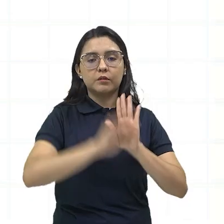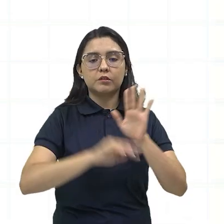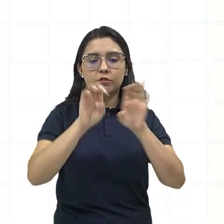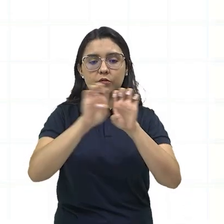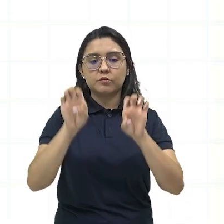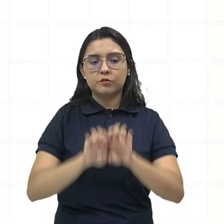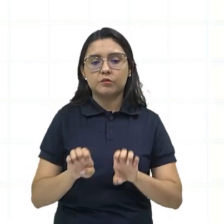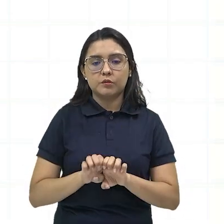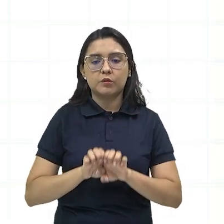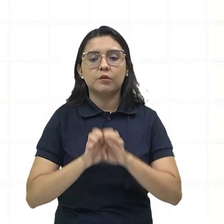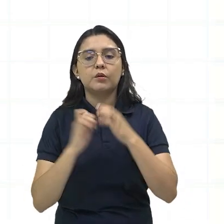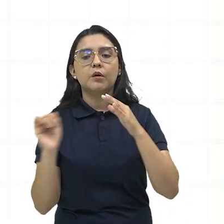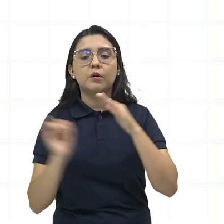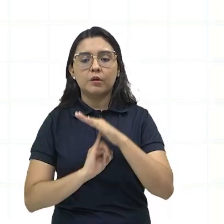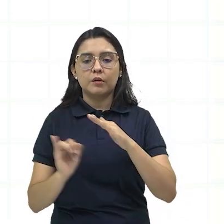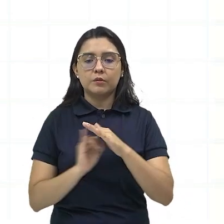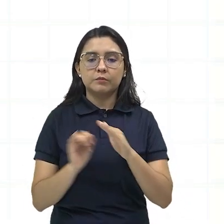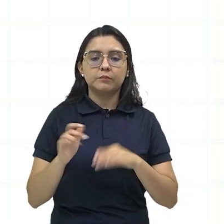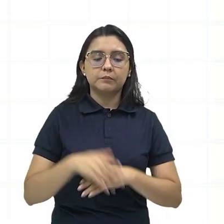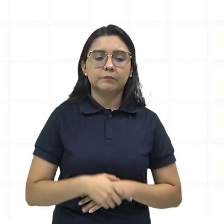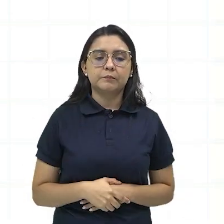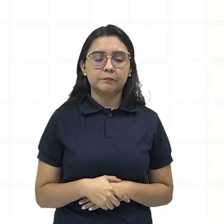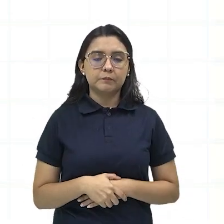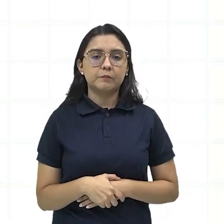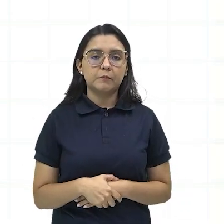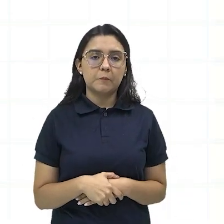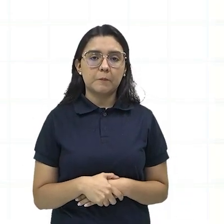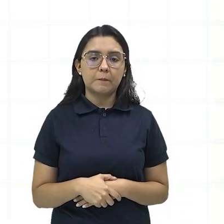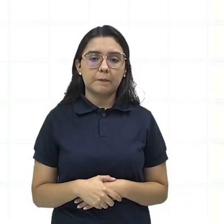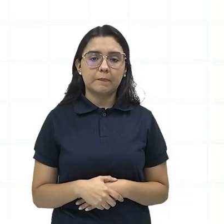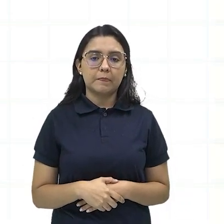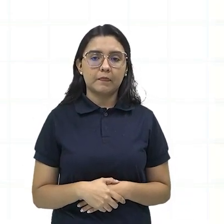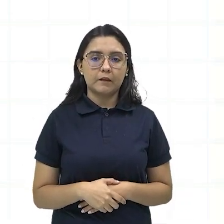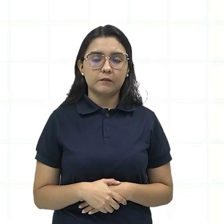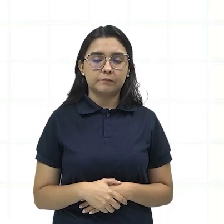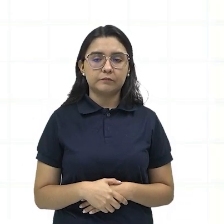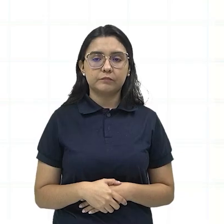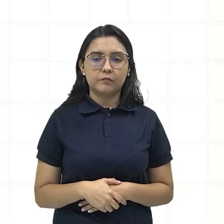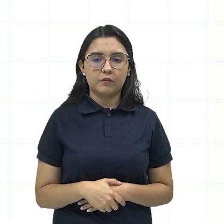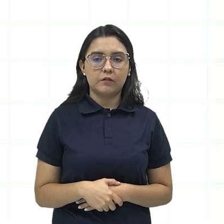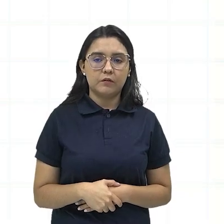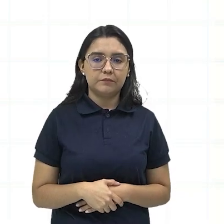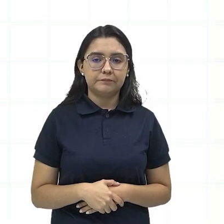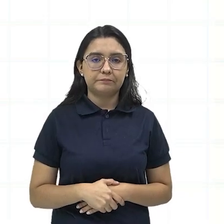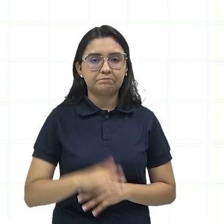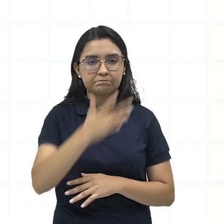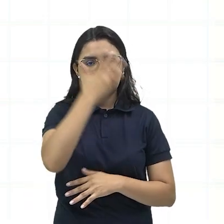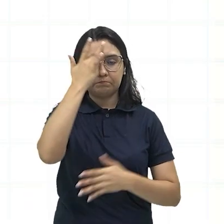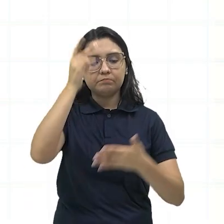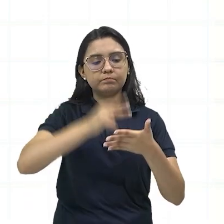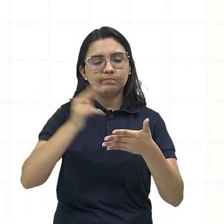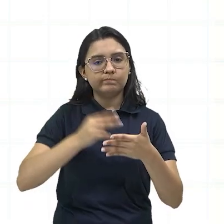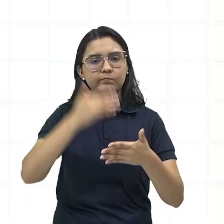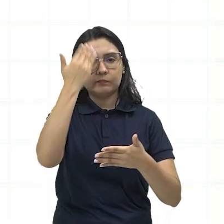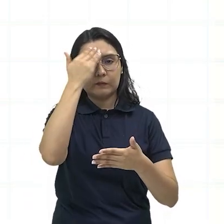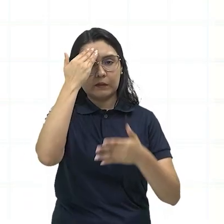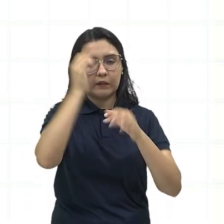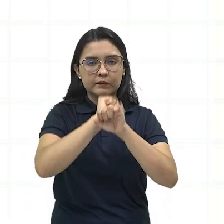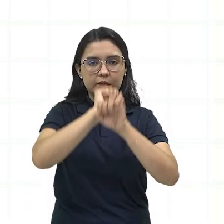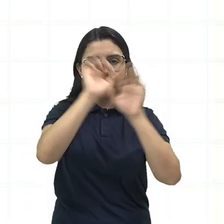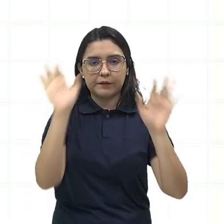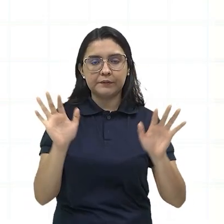criar essa conexão mais próxima com o público, se aproximar do seu público, fazendo com que ele